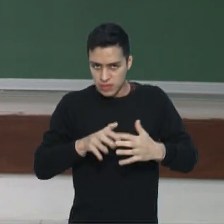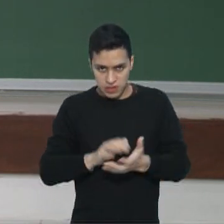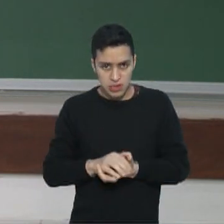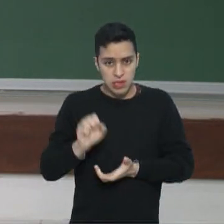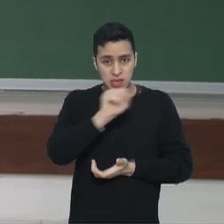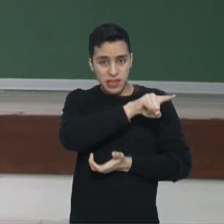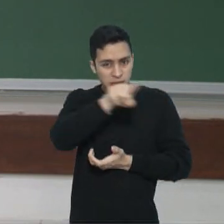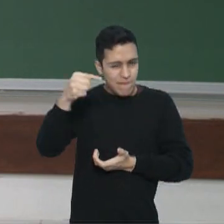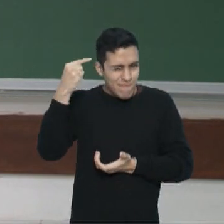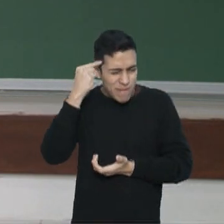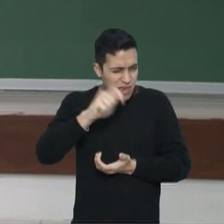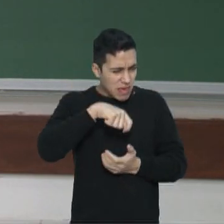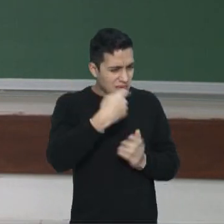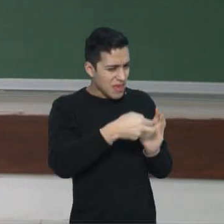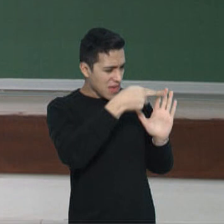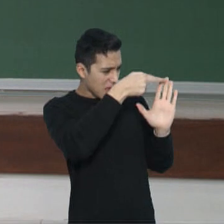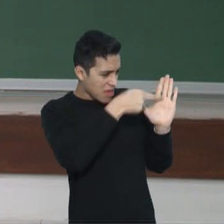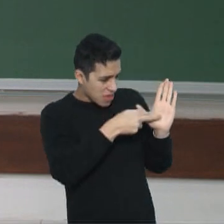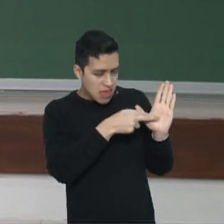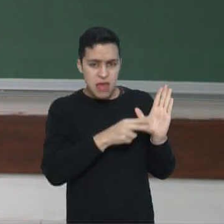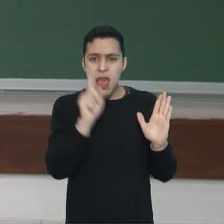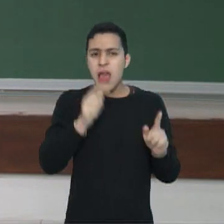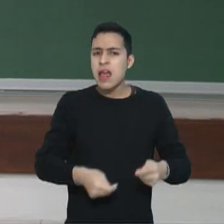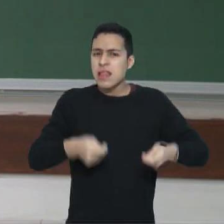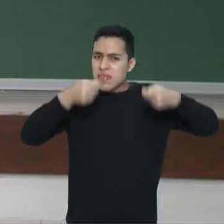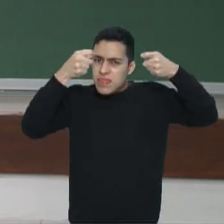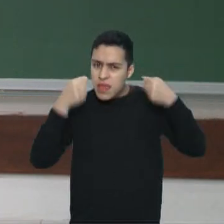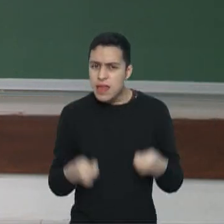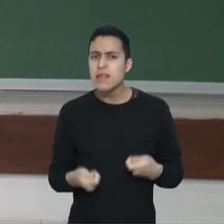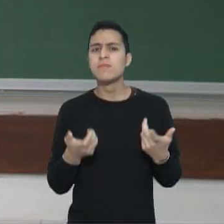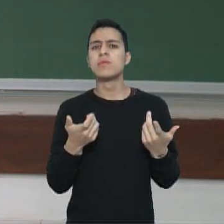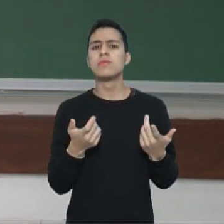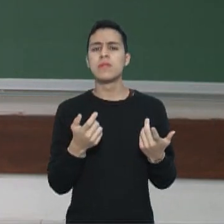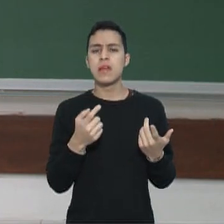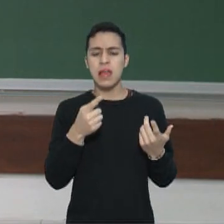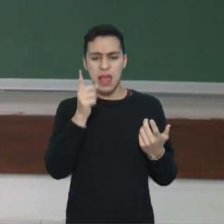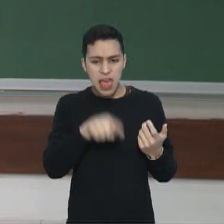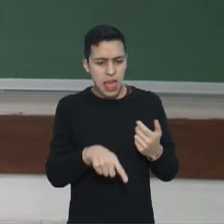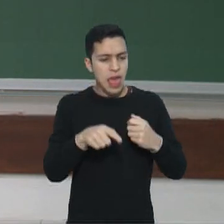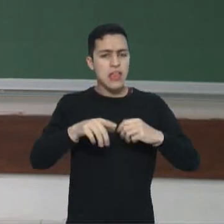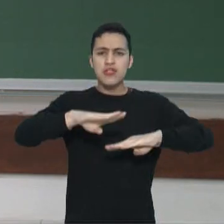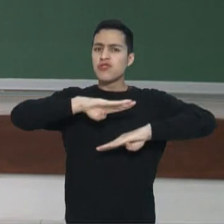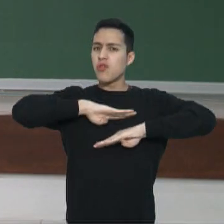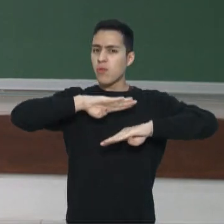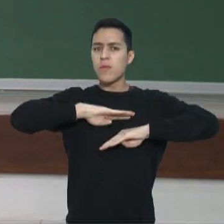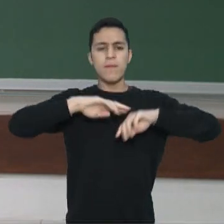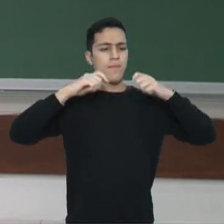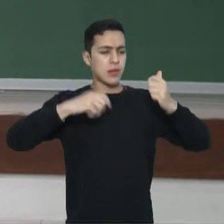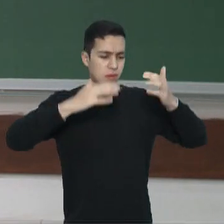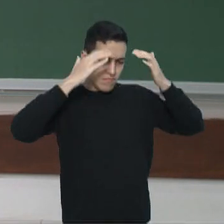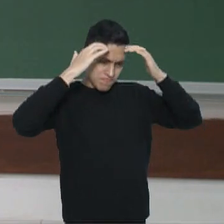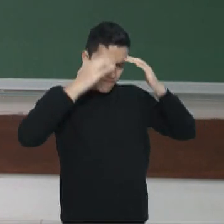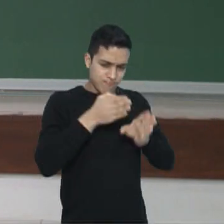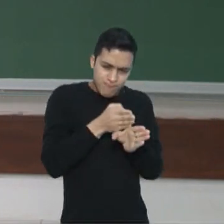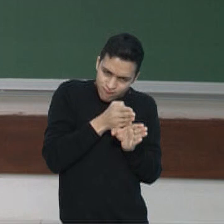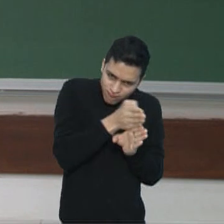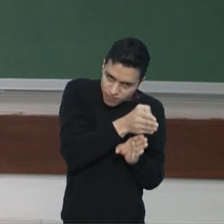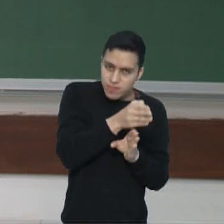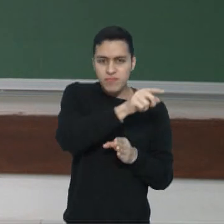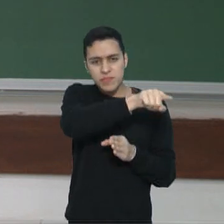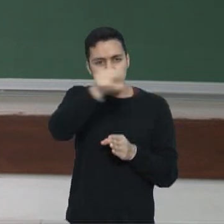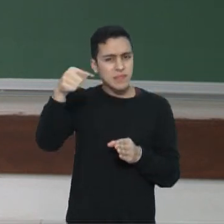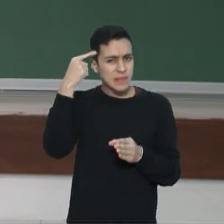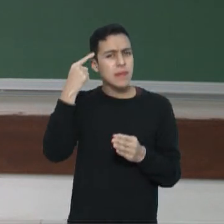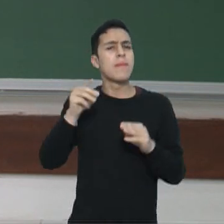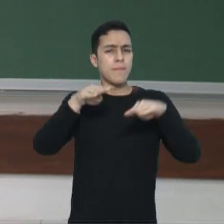você pensou que essas regras são determinações, são situações obrigatórias que você deve cumprir, você pensou